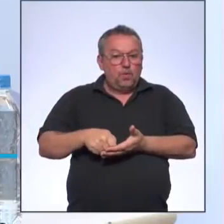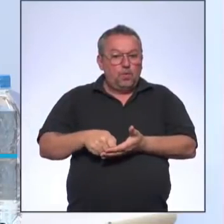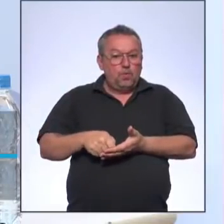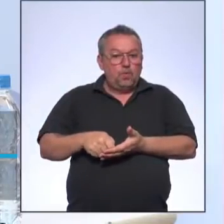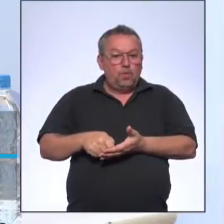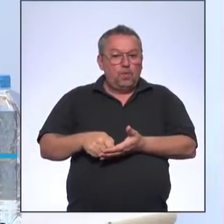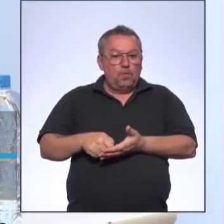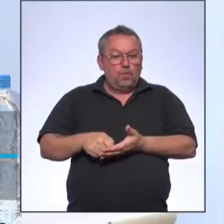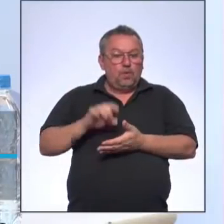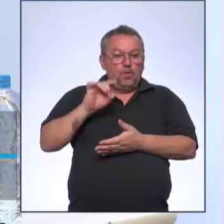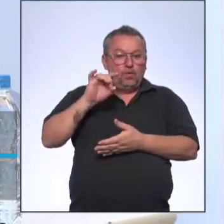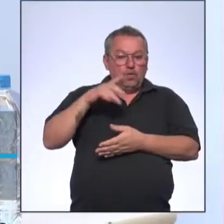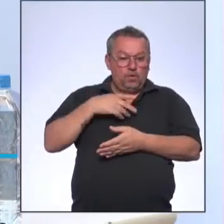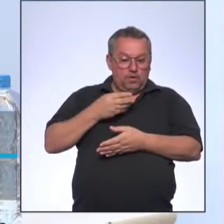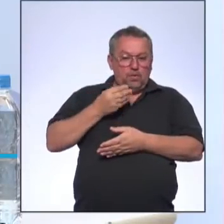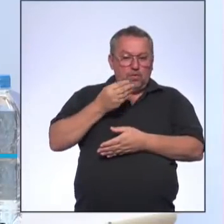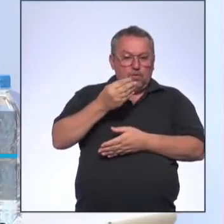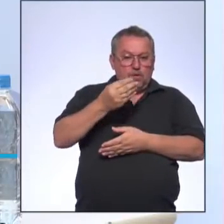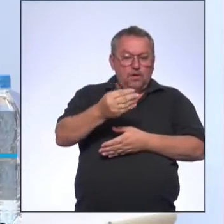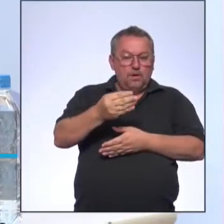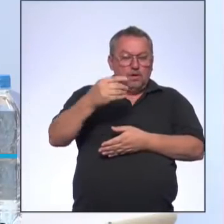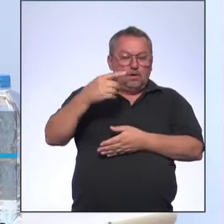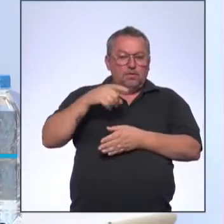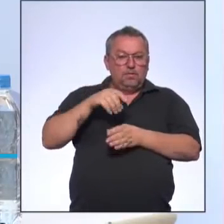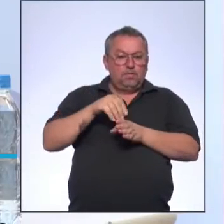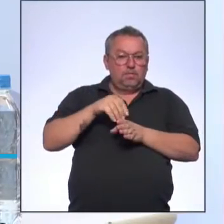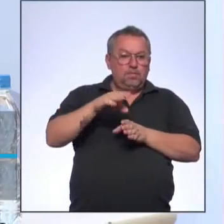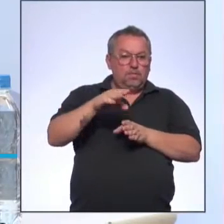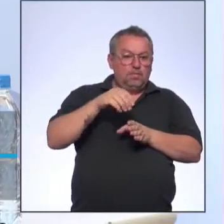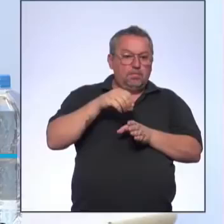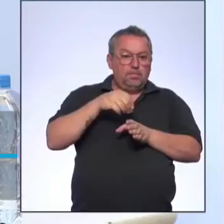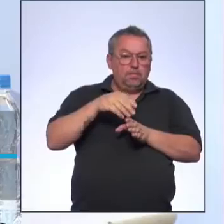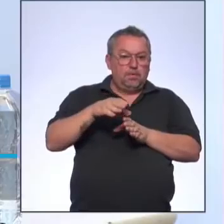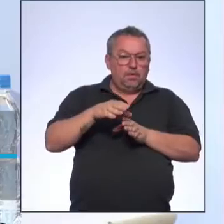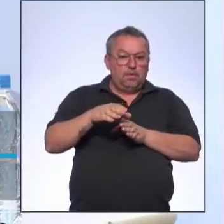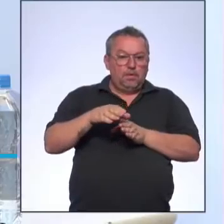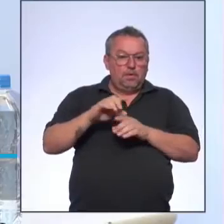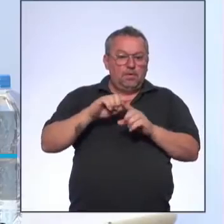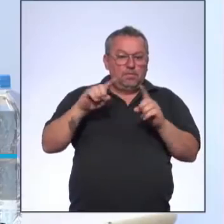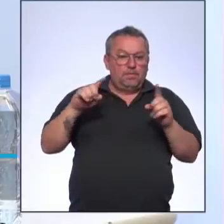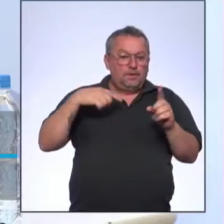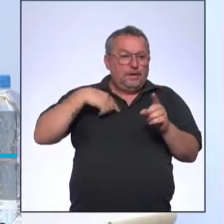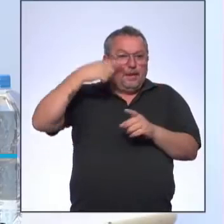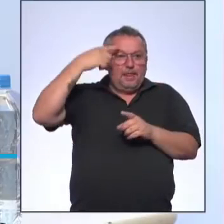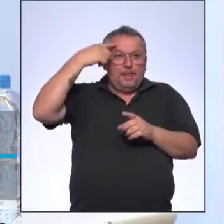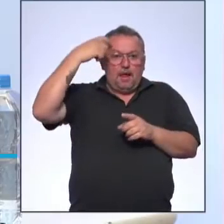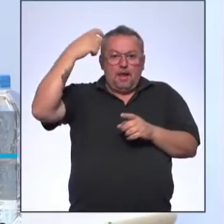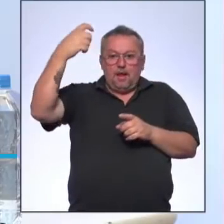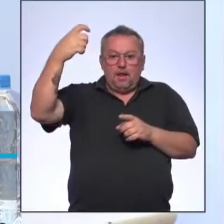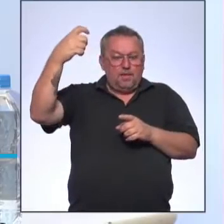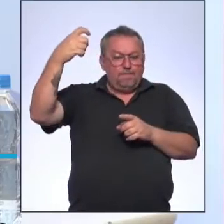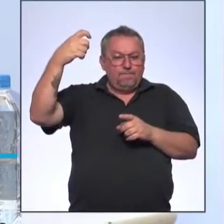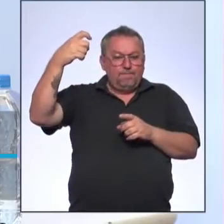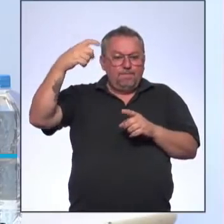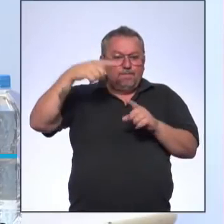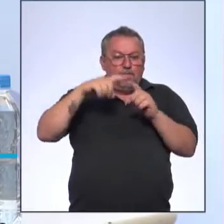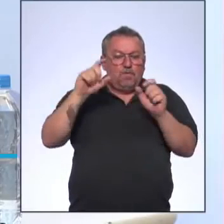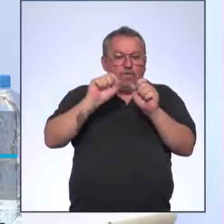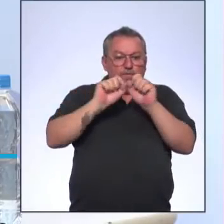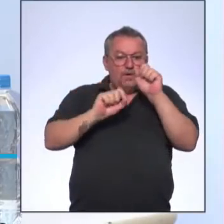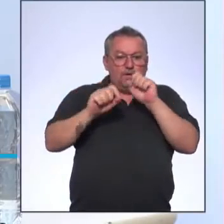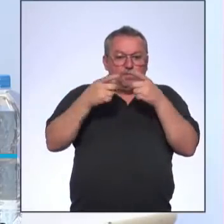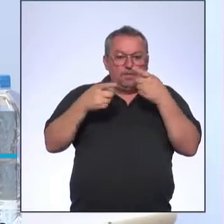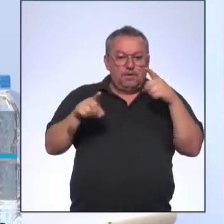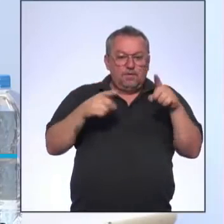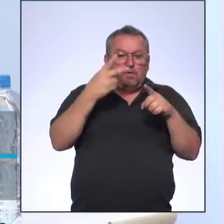Bom, pessoal, aqui eu estou deixando dicas de insights. Insights são ideias, né, de criações musicais de dois